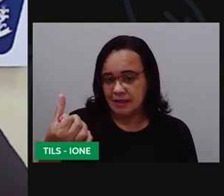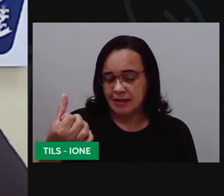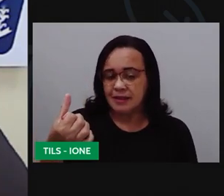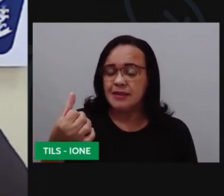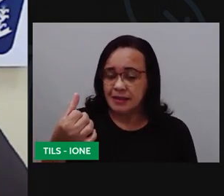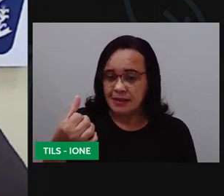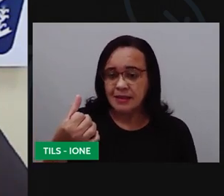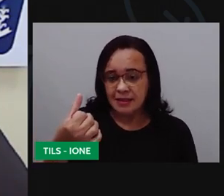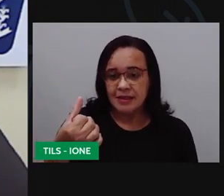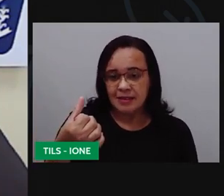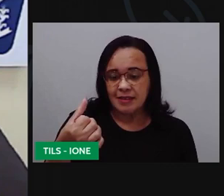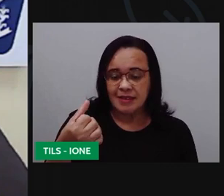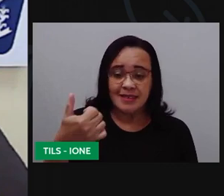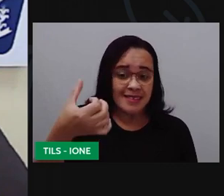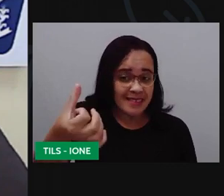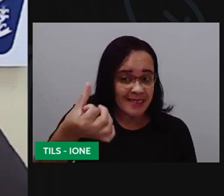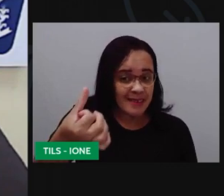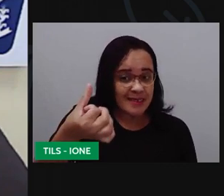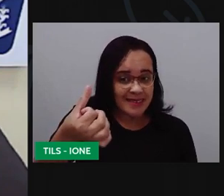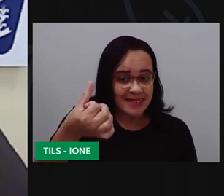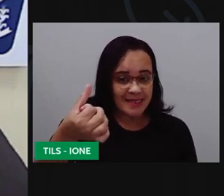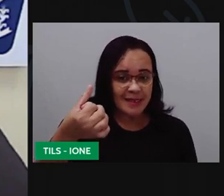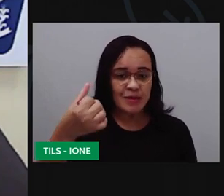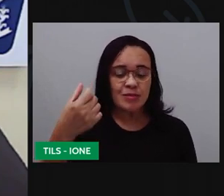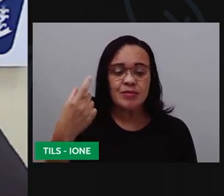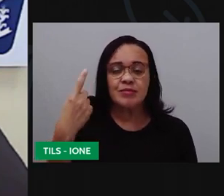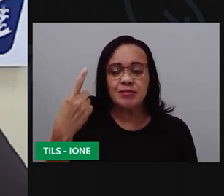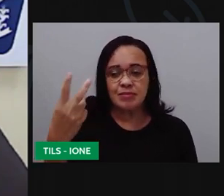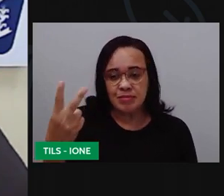2, 3, 4, 5, 6. Vou ter quase pertinho de lá.